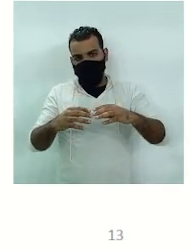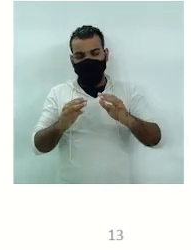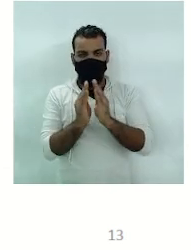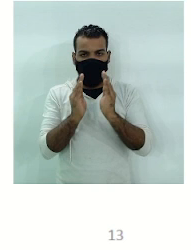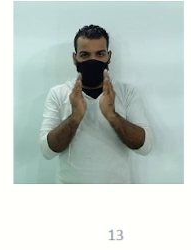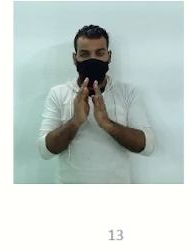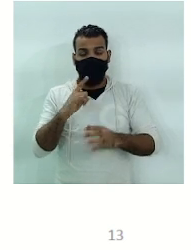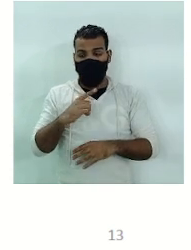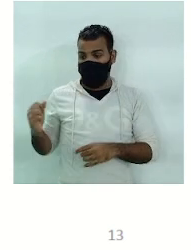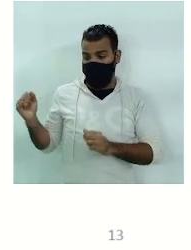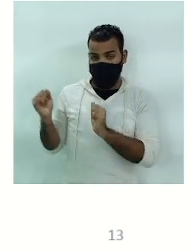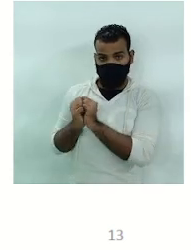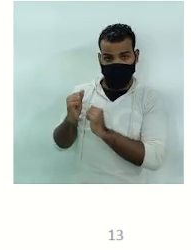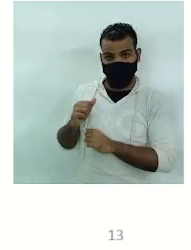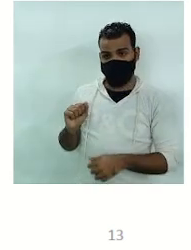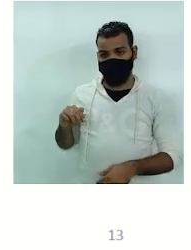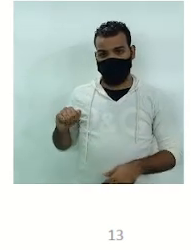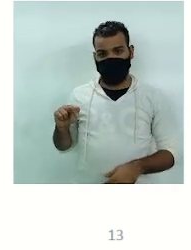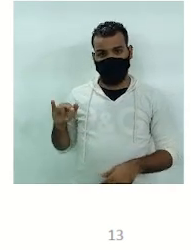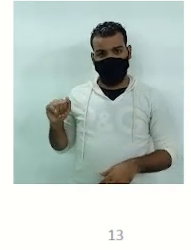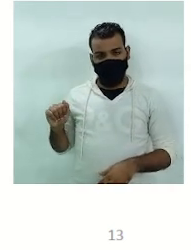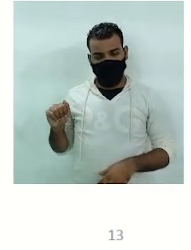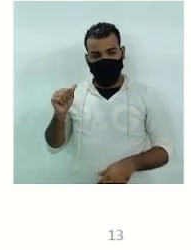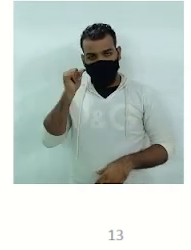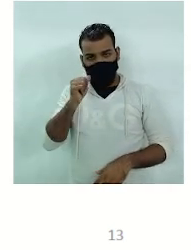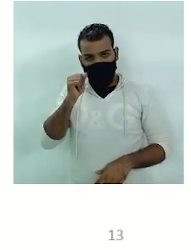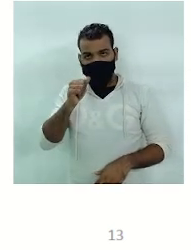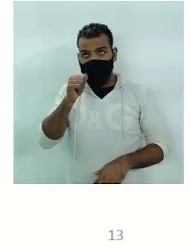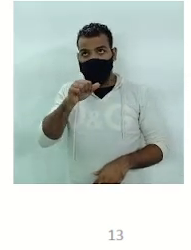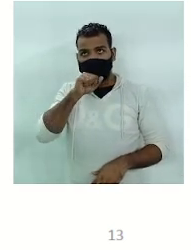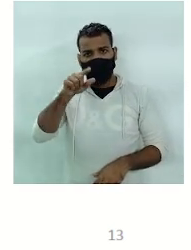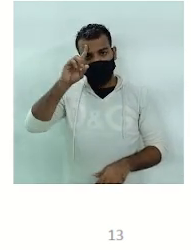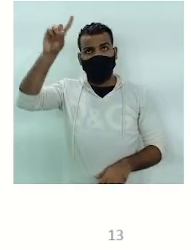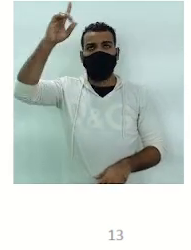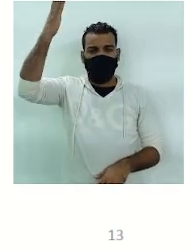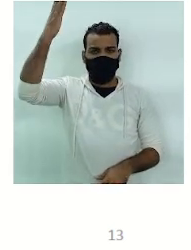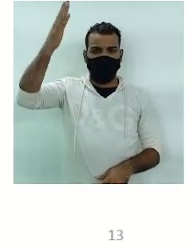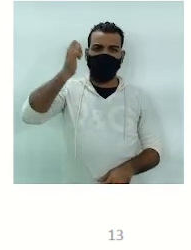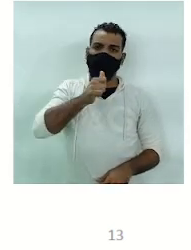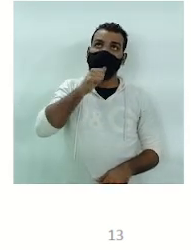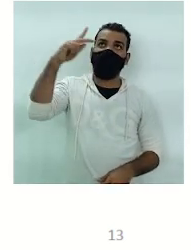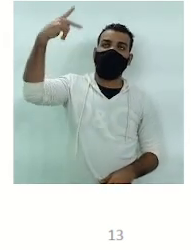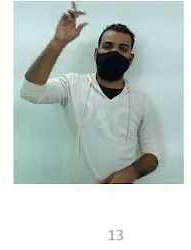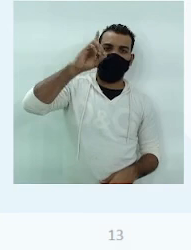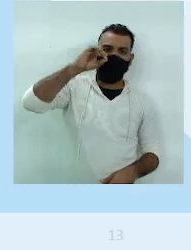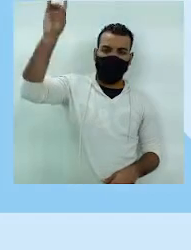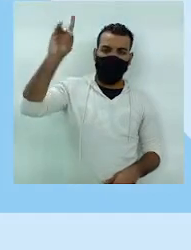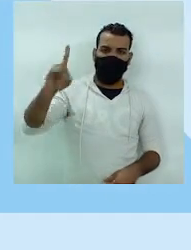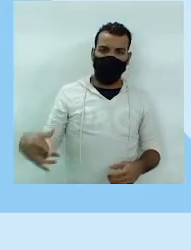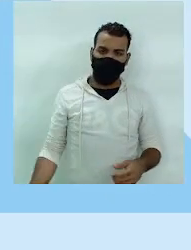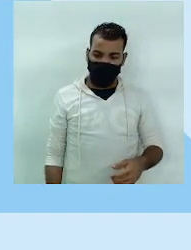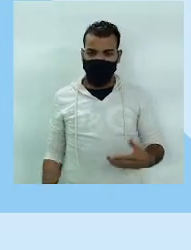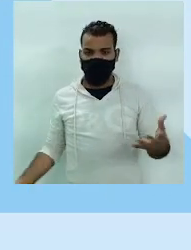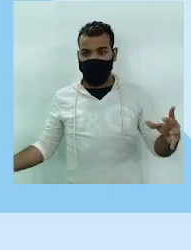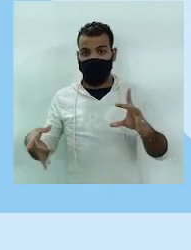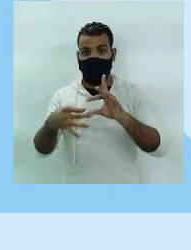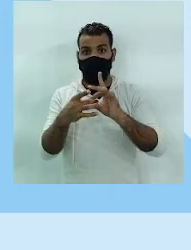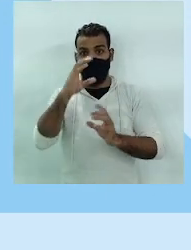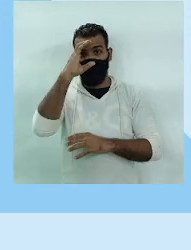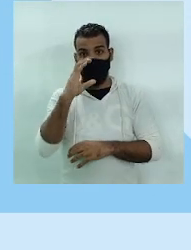de Maria, Mãe de Deus. Está, portanto, feita a fusão católica indígena,